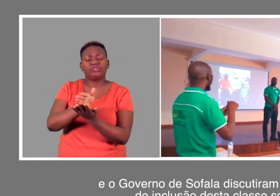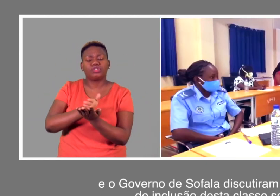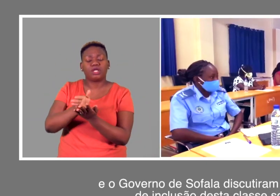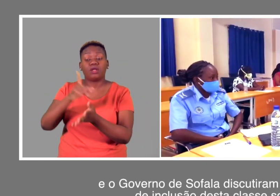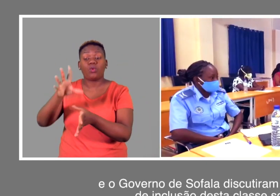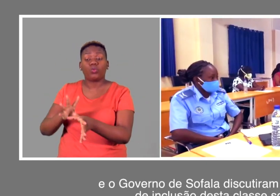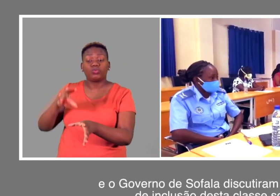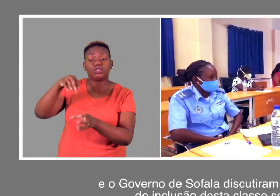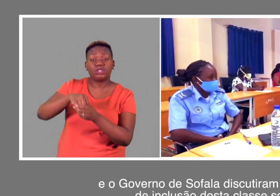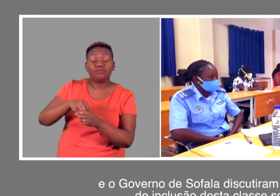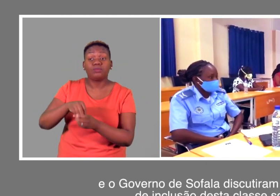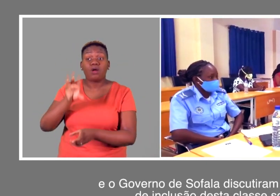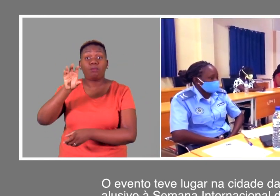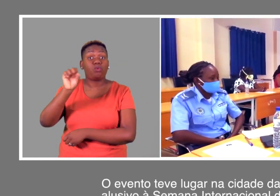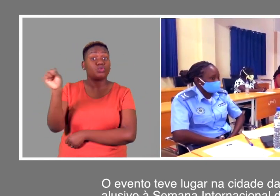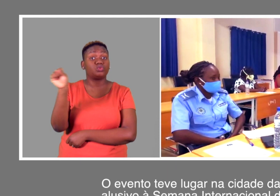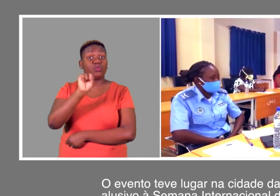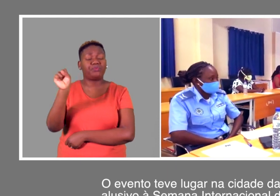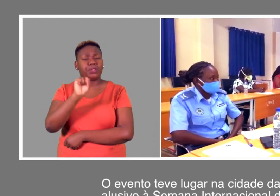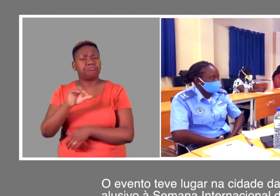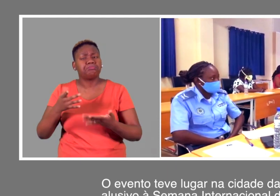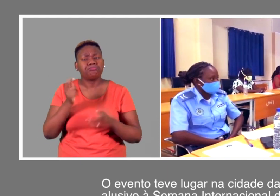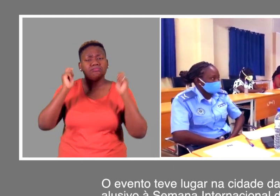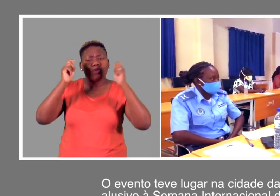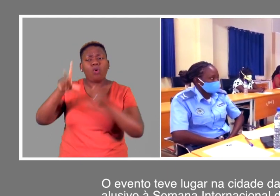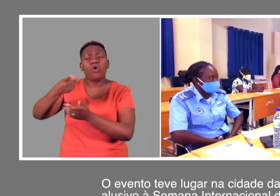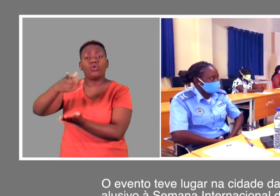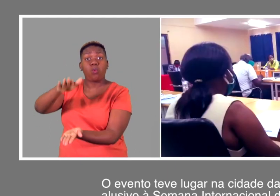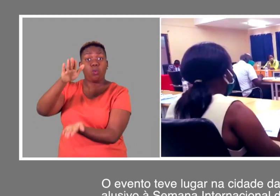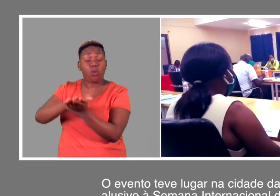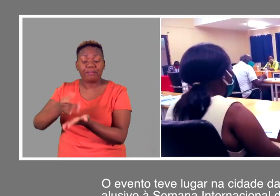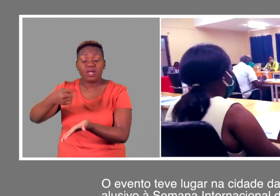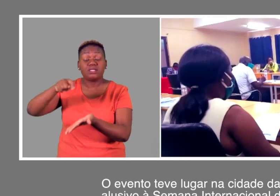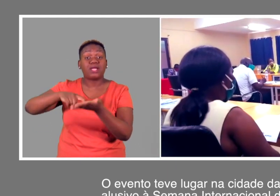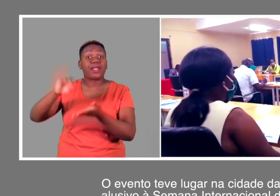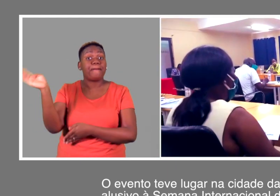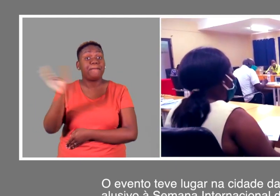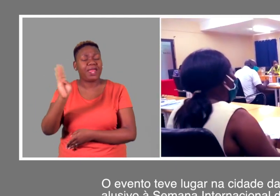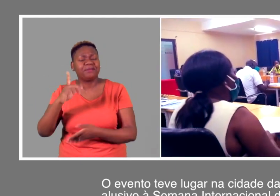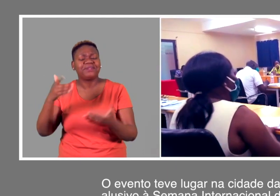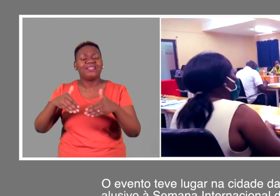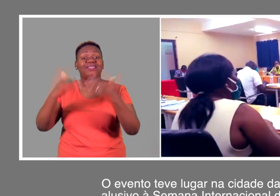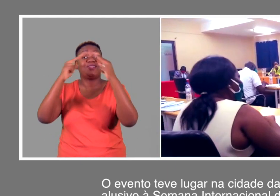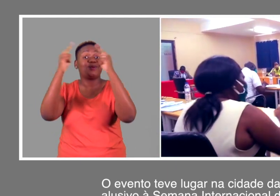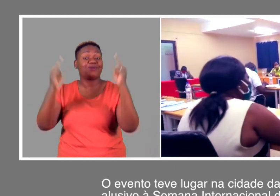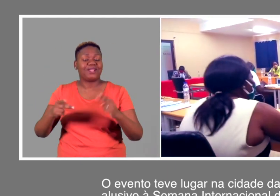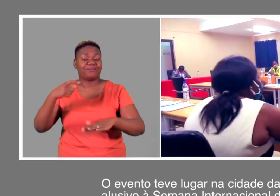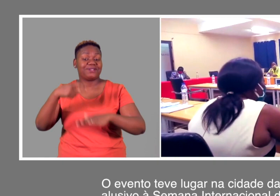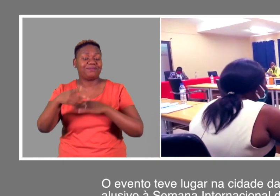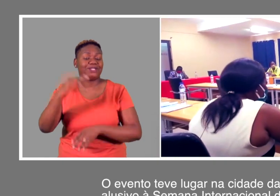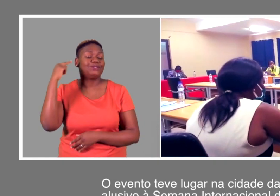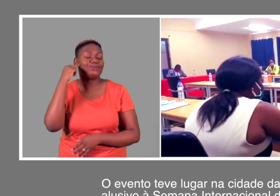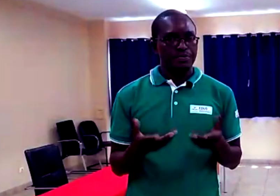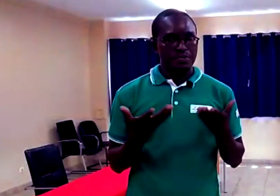de inclusão desta classe social. O evento teve lugar na cidade da Beira e foi alusivo à Semana Internacional dos